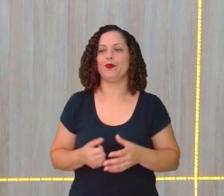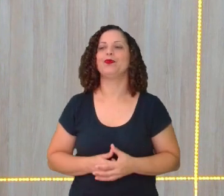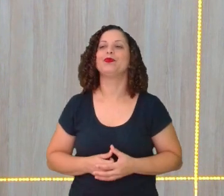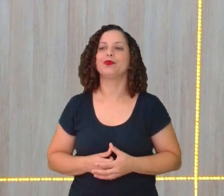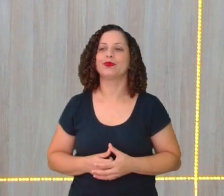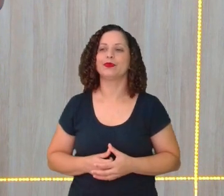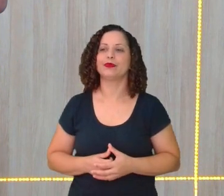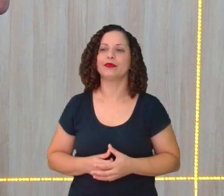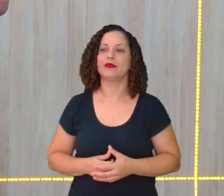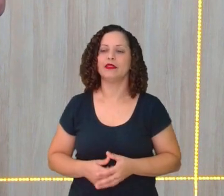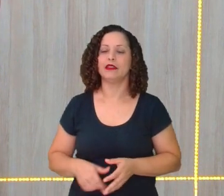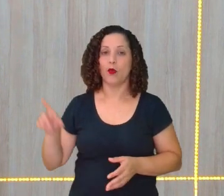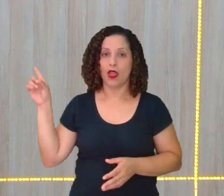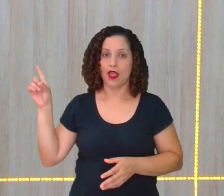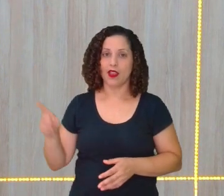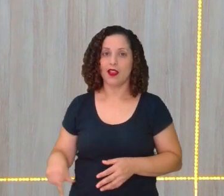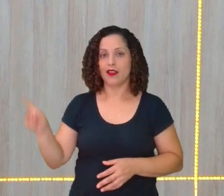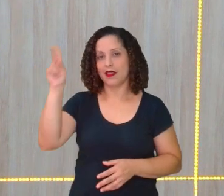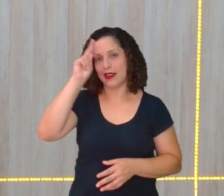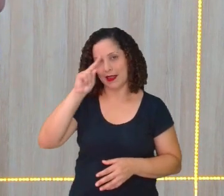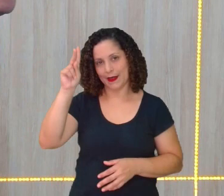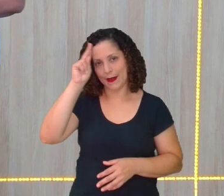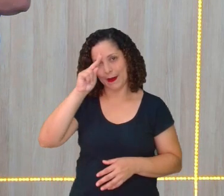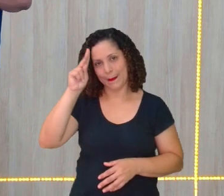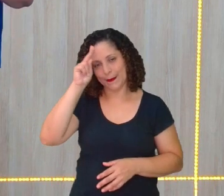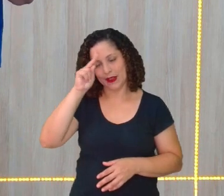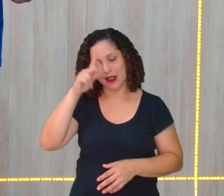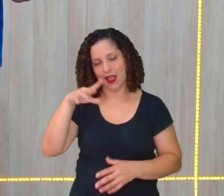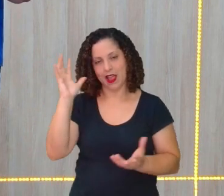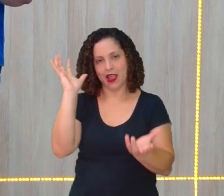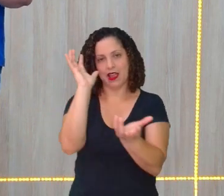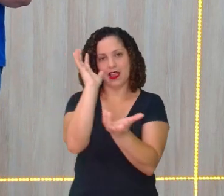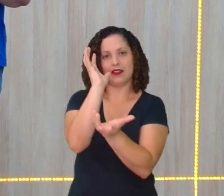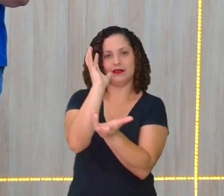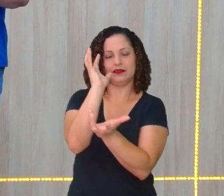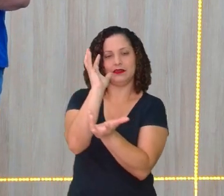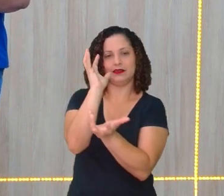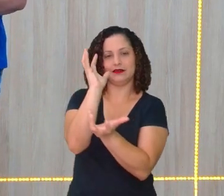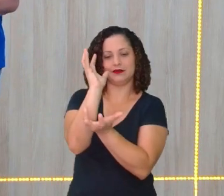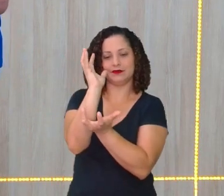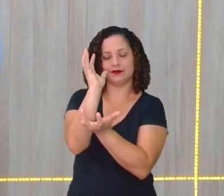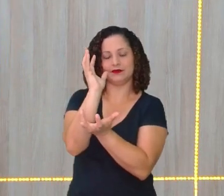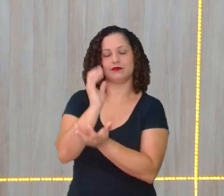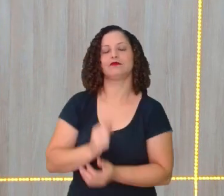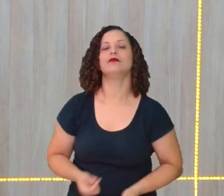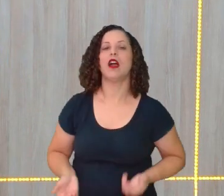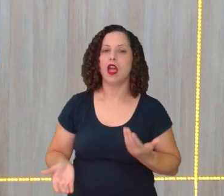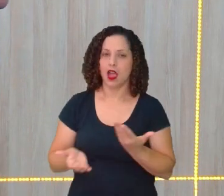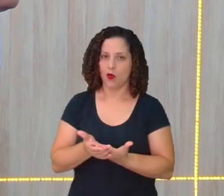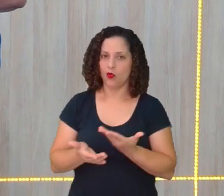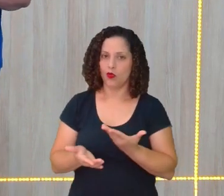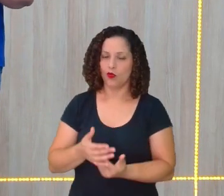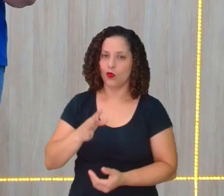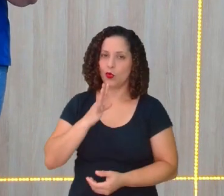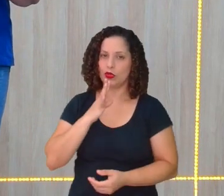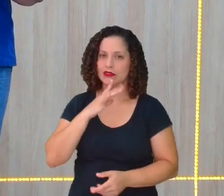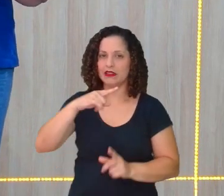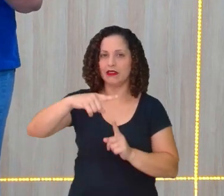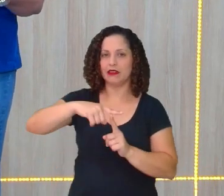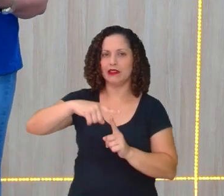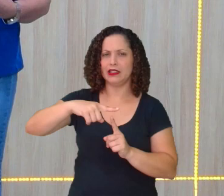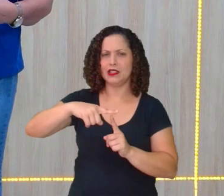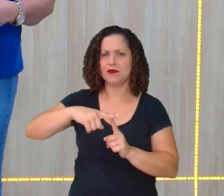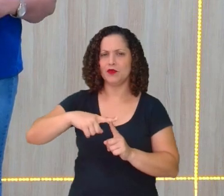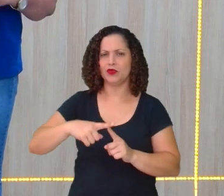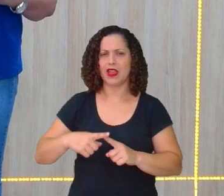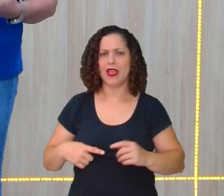Então, da nossa Caatinga. Então, é uma praça também para a gente ter uma aula, a gente conhecer por que esse tipo de planta